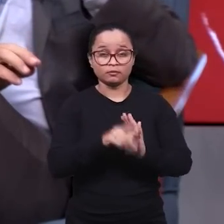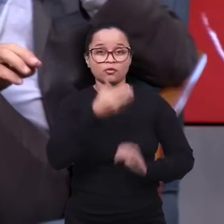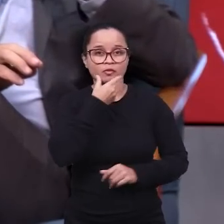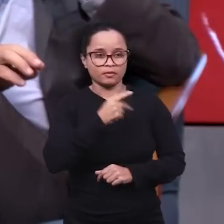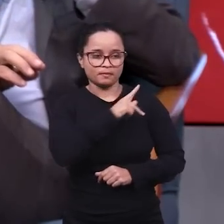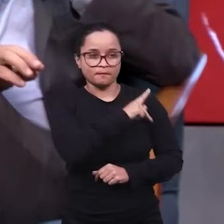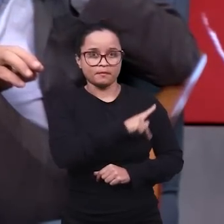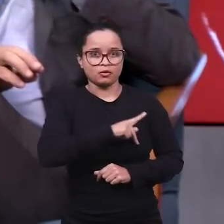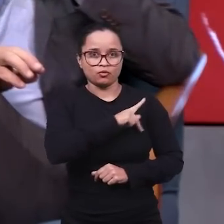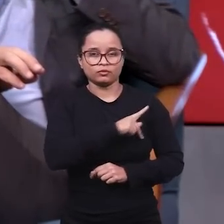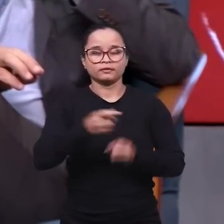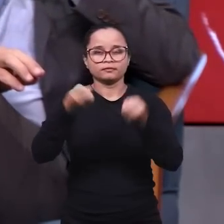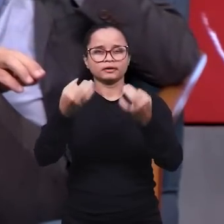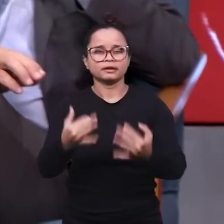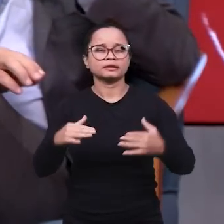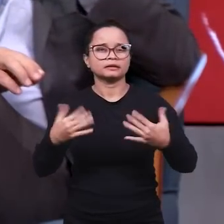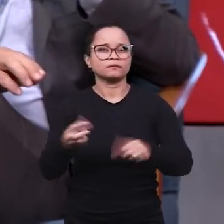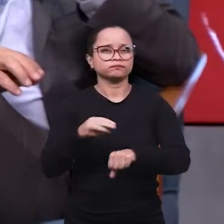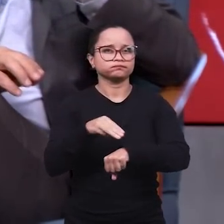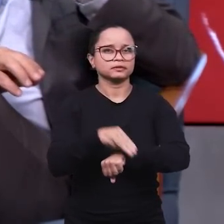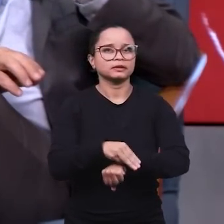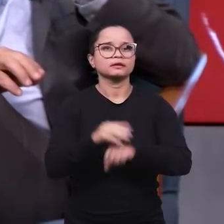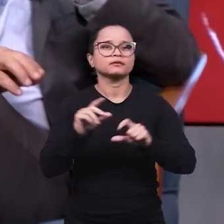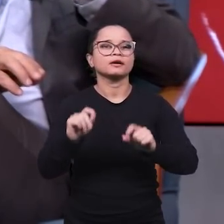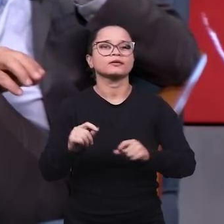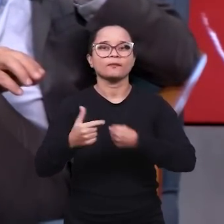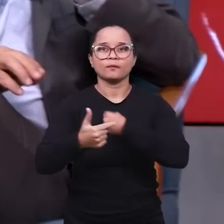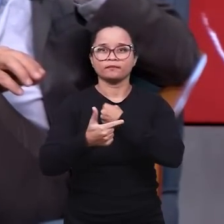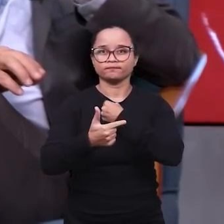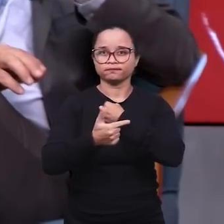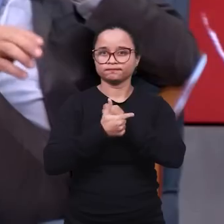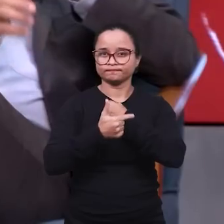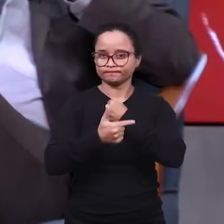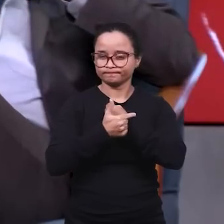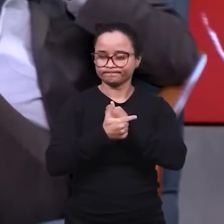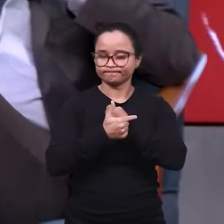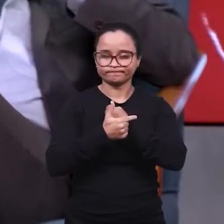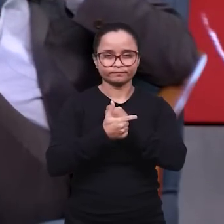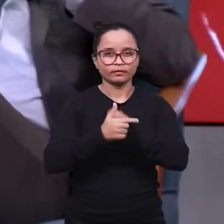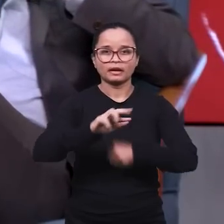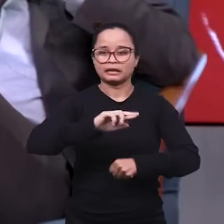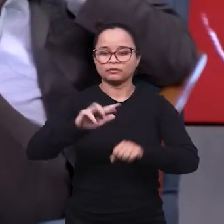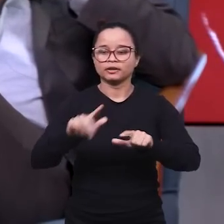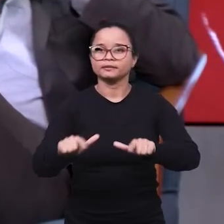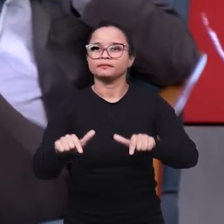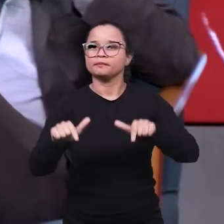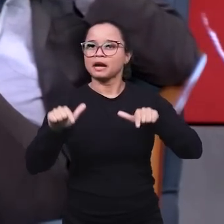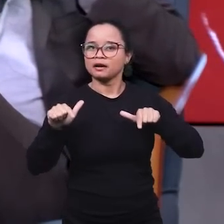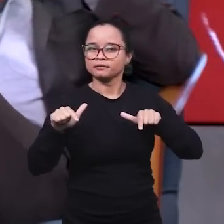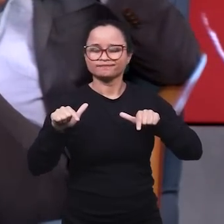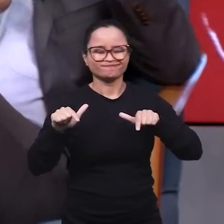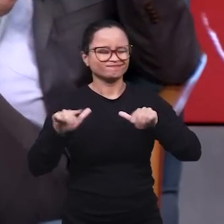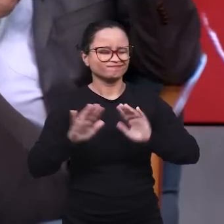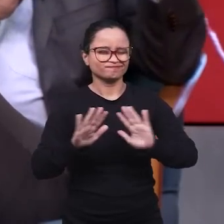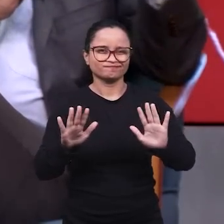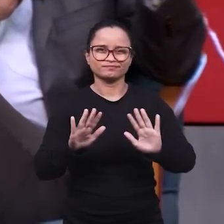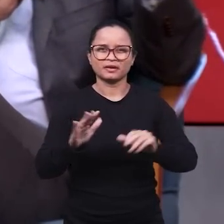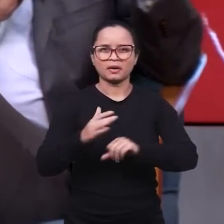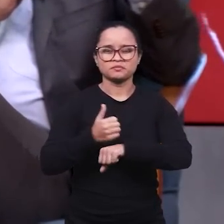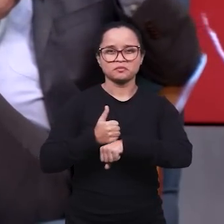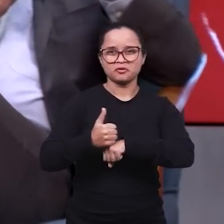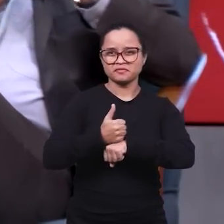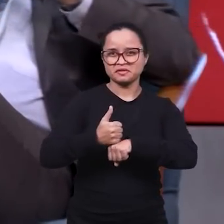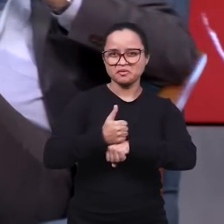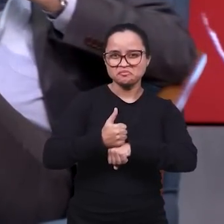ministério para a igreja é uma função. Ele não é um título, não é uma